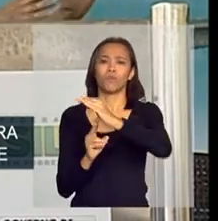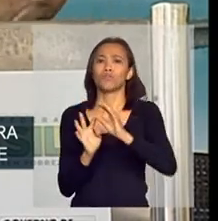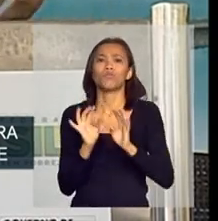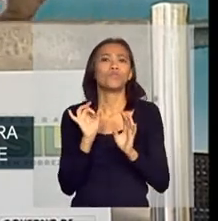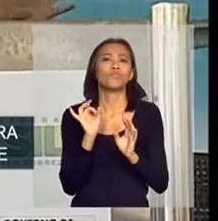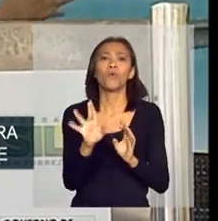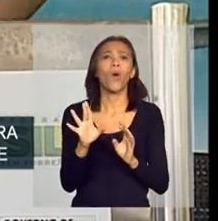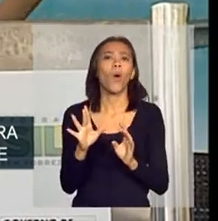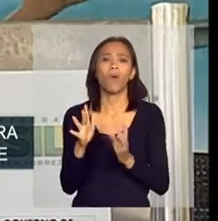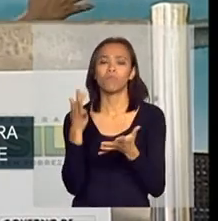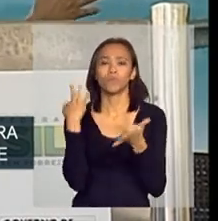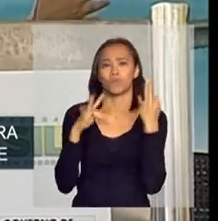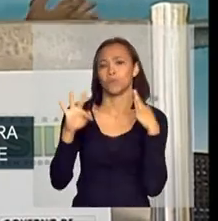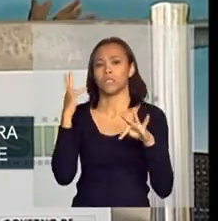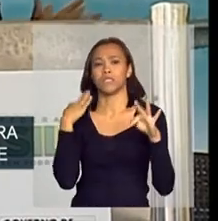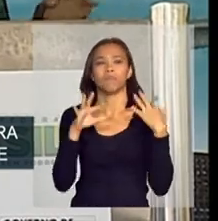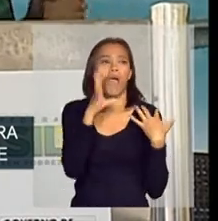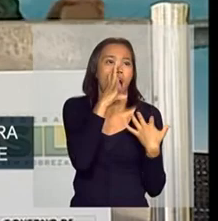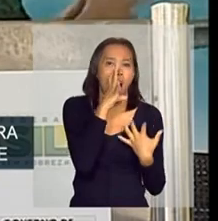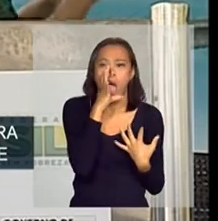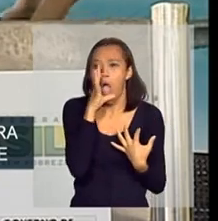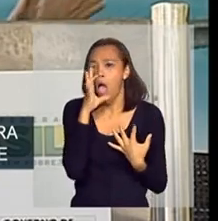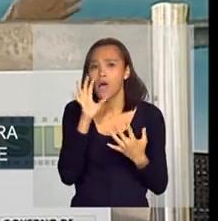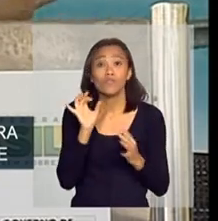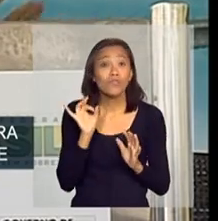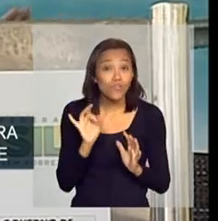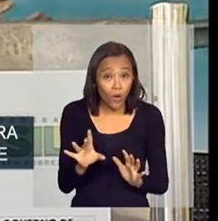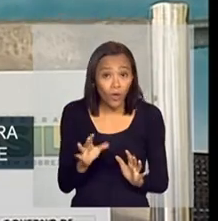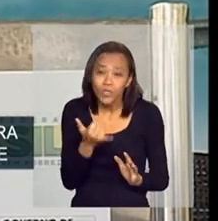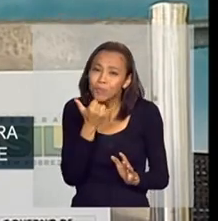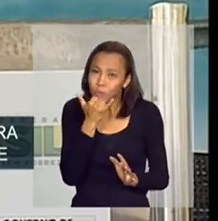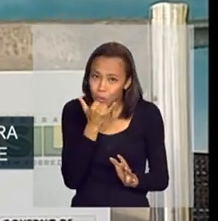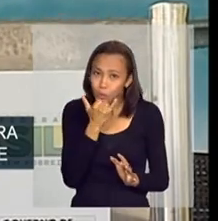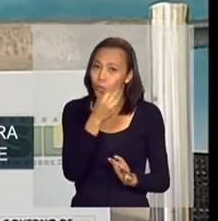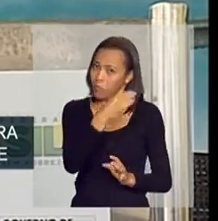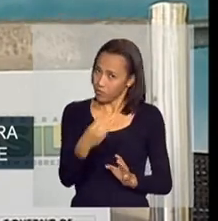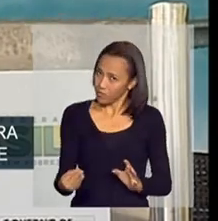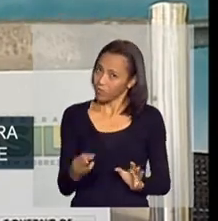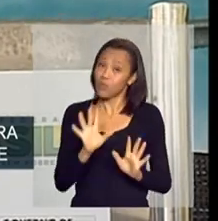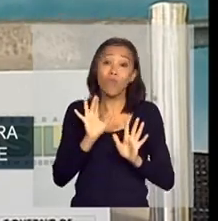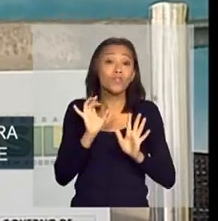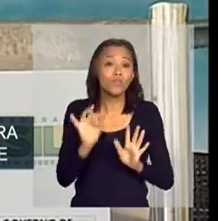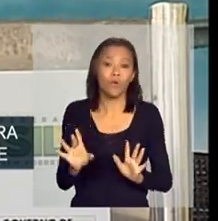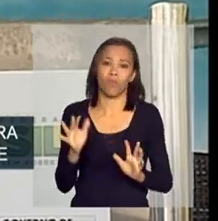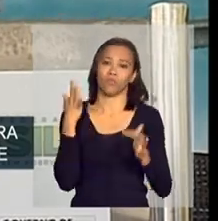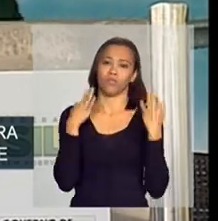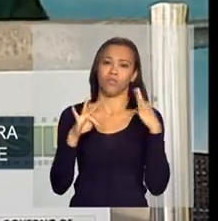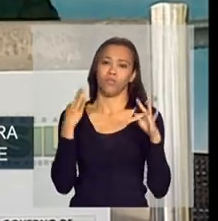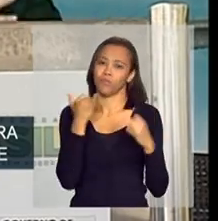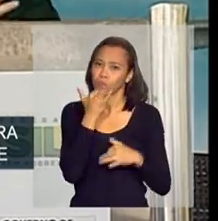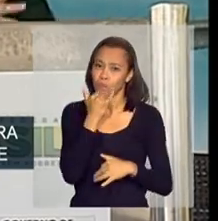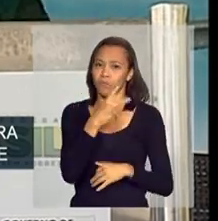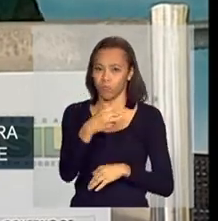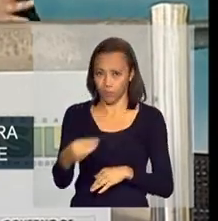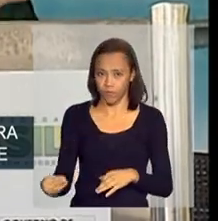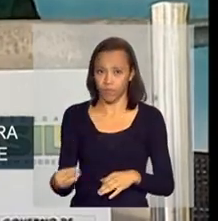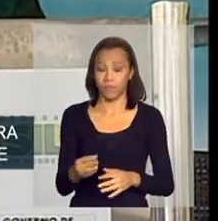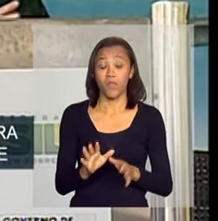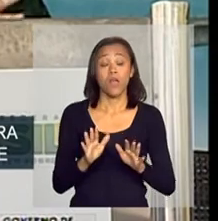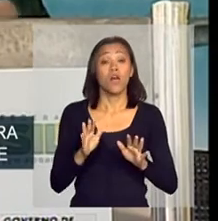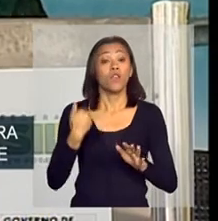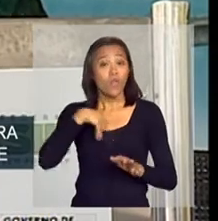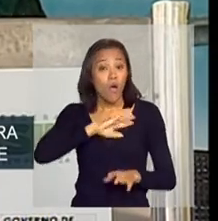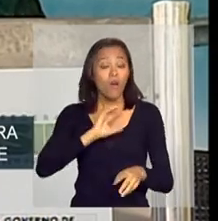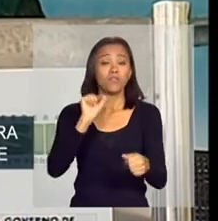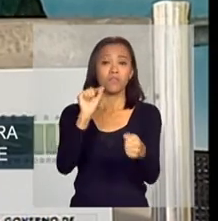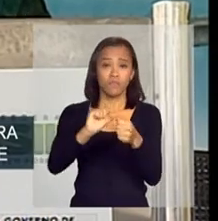só para o turismo. Me desculpe, Gastão, não se faz só para o turismo. Nós fazemos